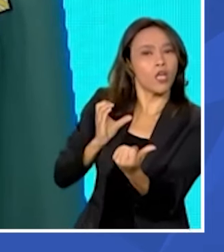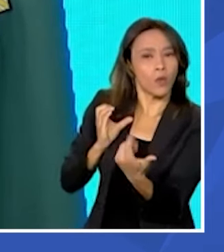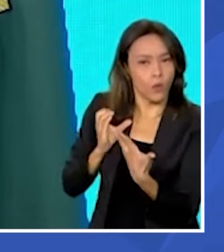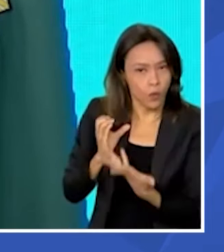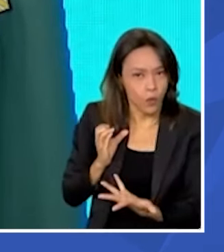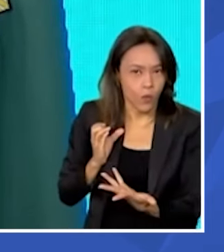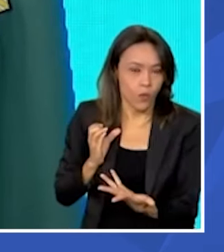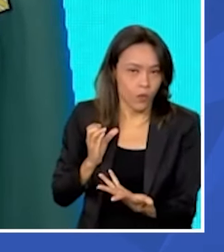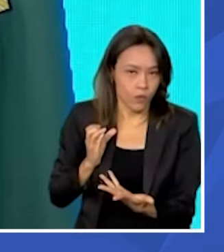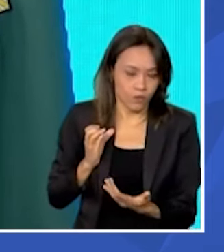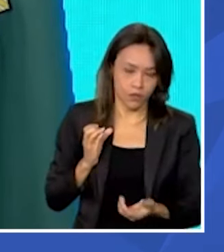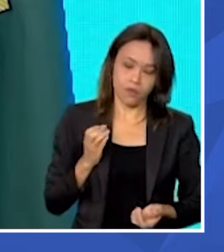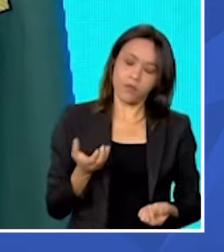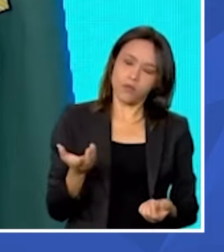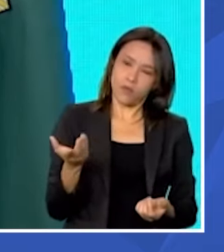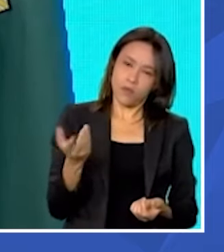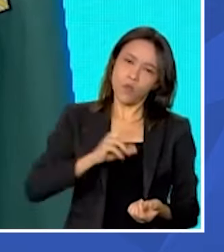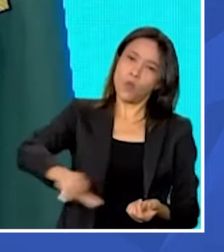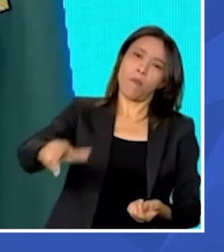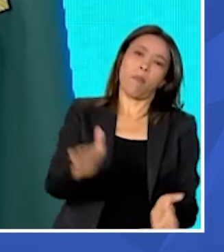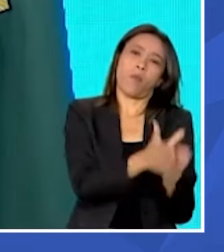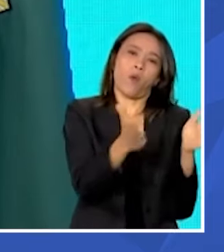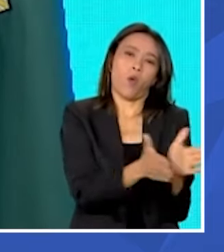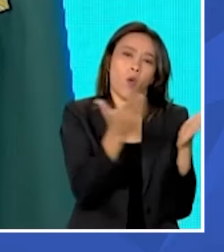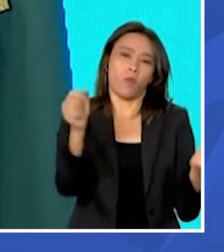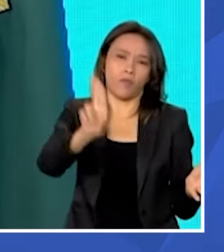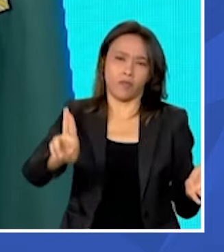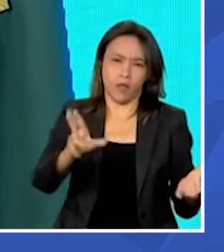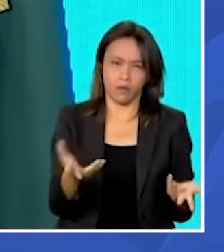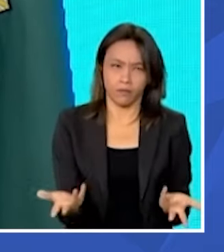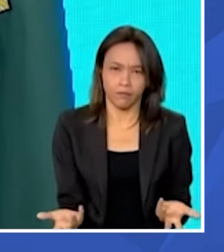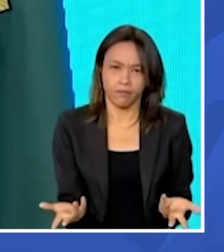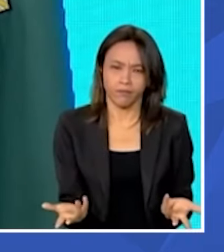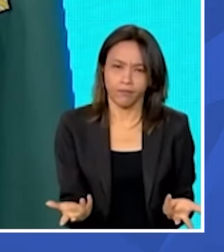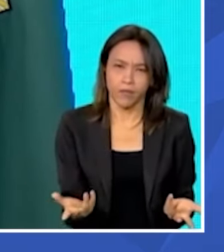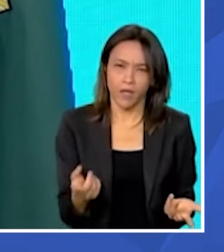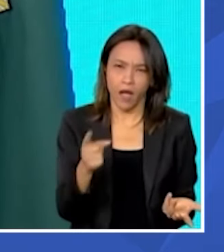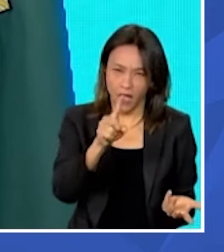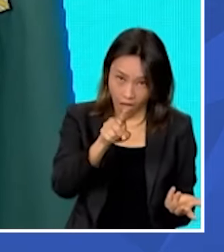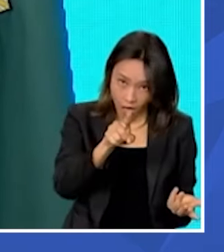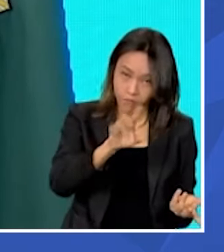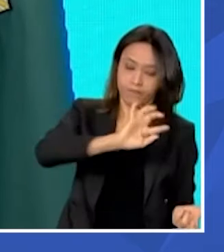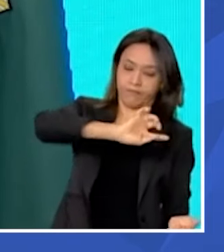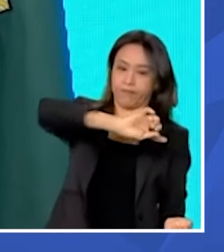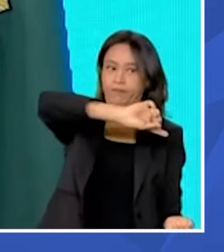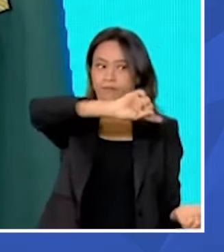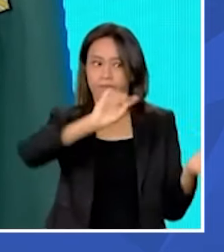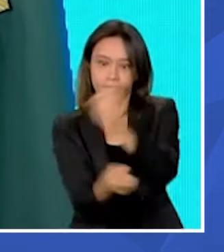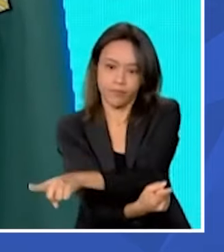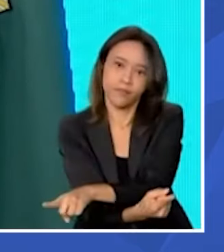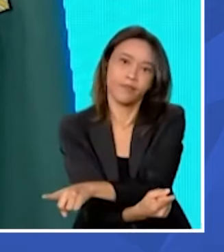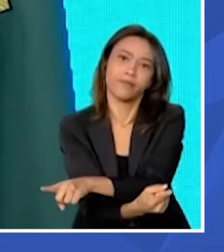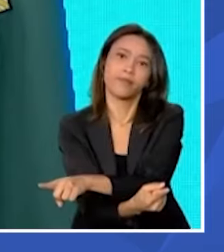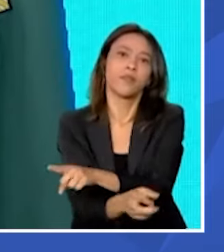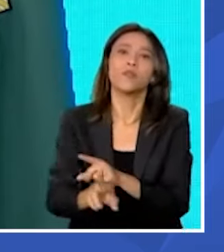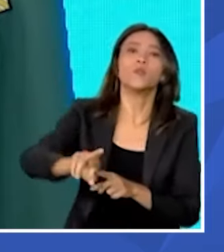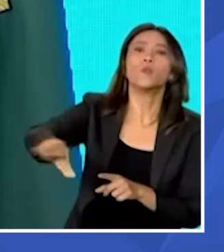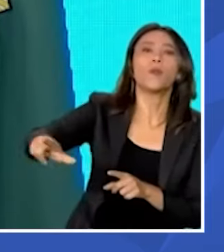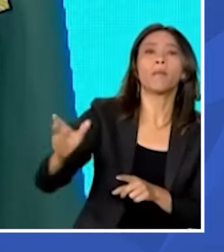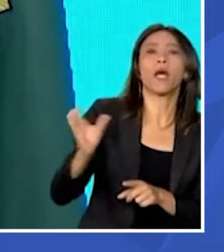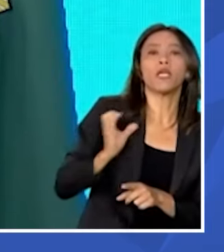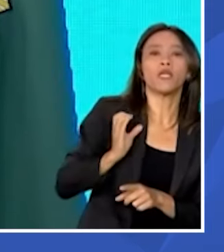A universidade foi feita para rico, não para pobre. E quando a gente faz uma inversão de que a universidade não é para rico nem para